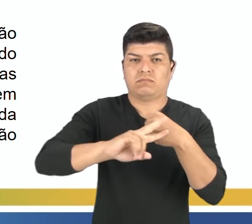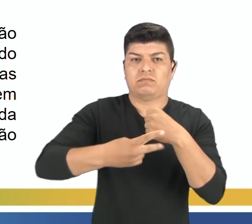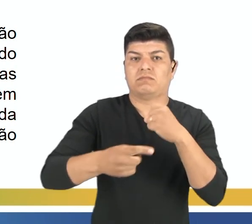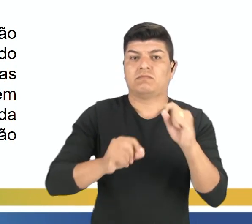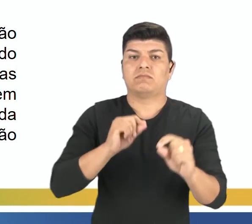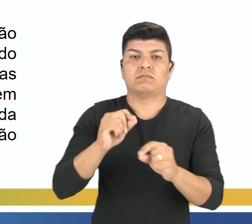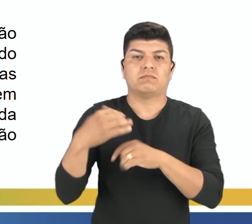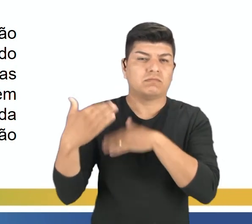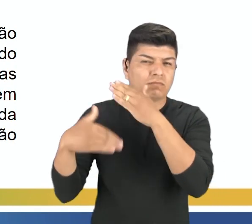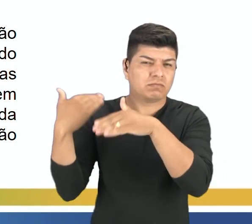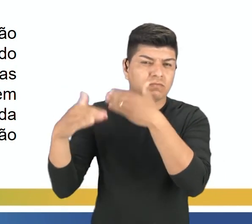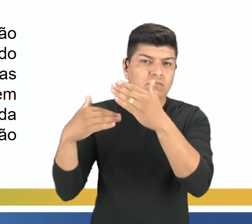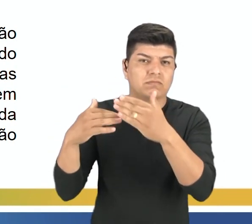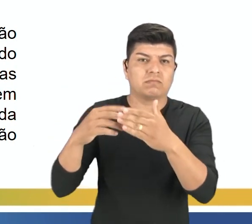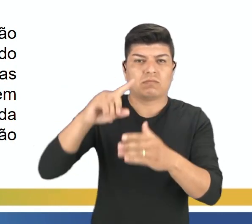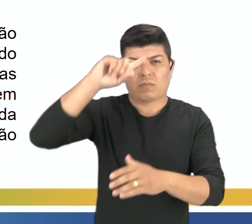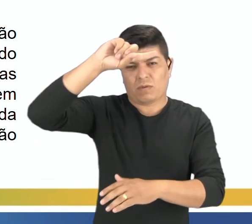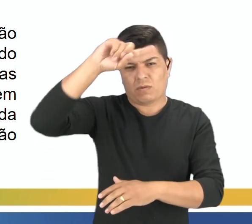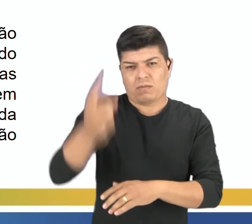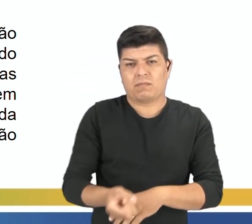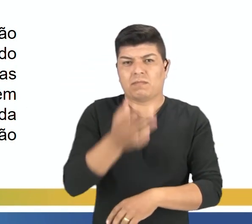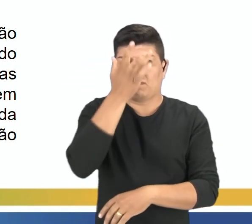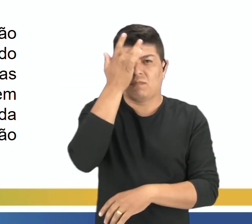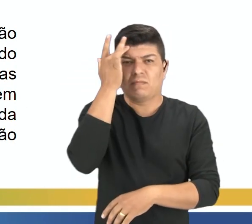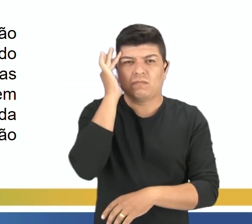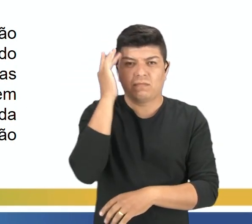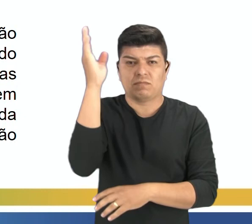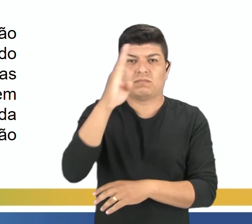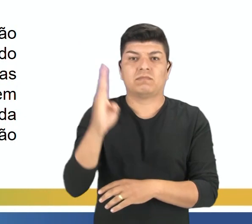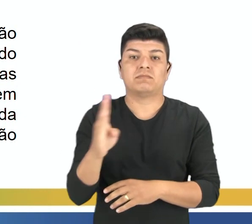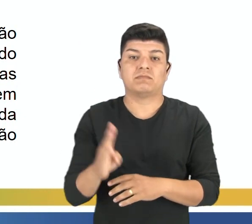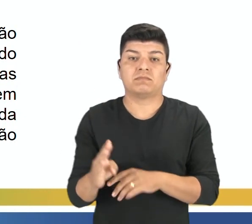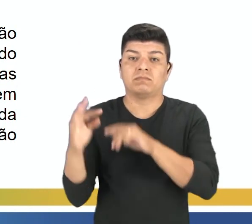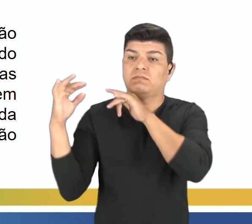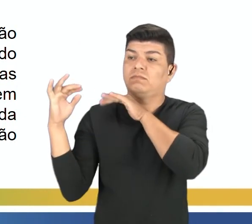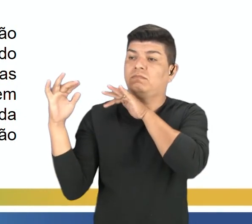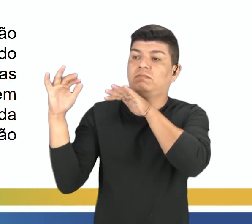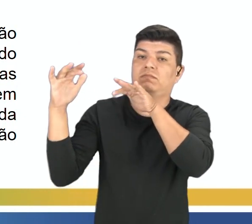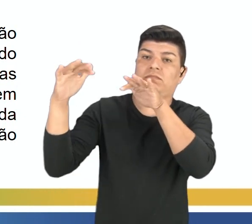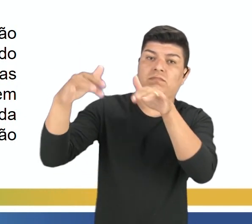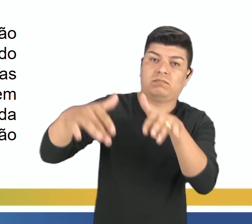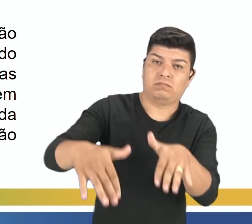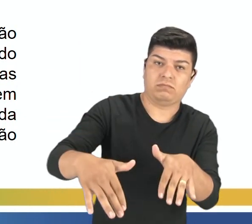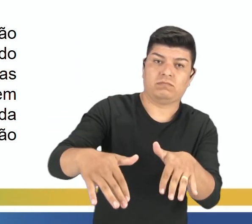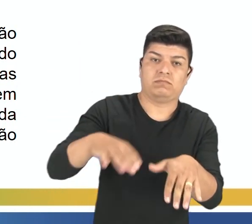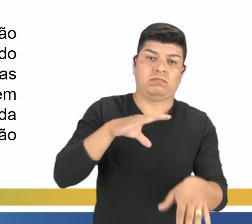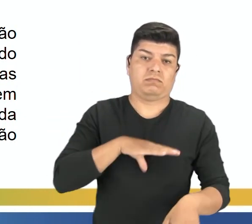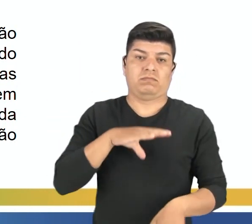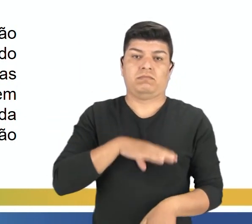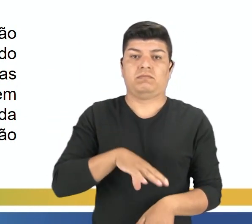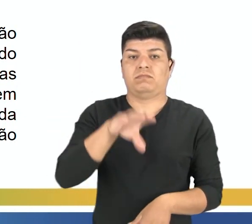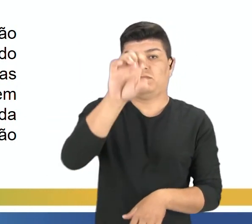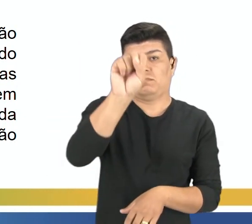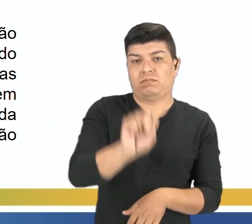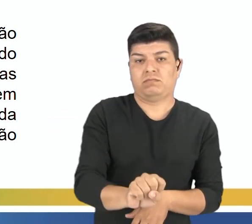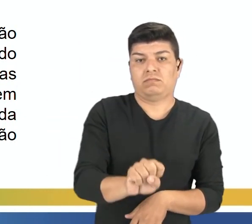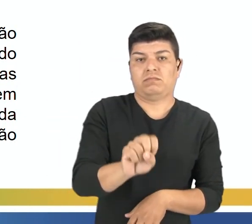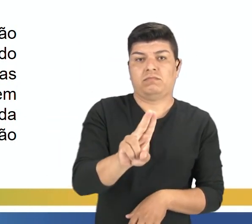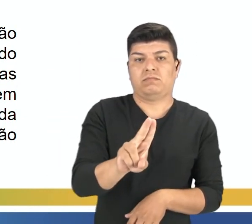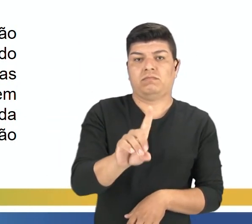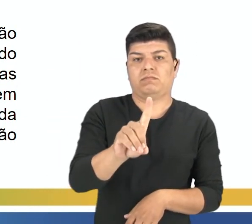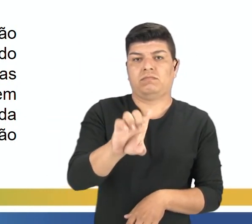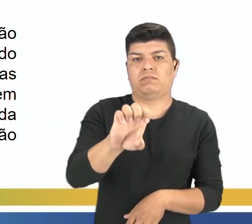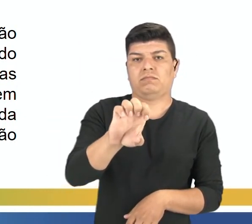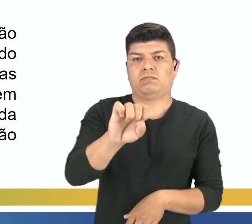desse processo, milhares de brasileiros de todas as regiões se deslocaram para as cidades do Sudeste, principalmente para São